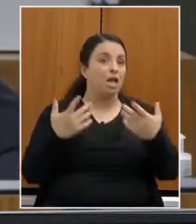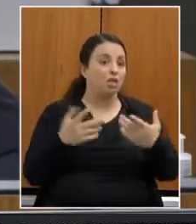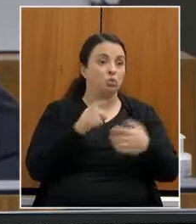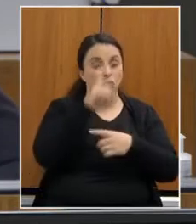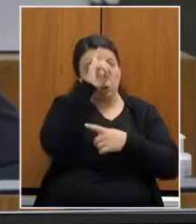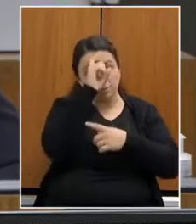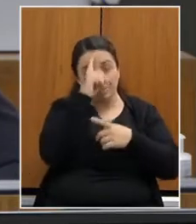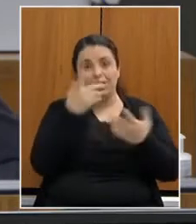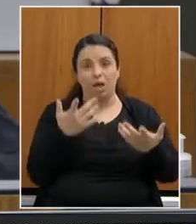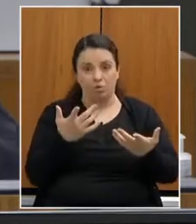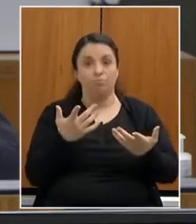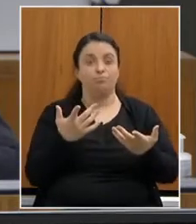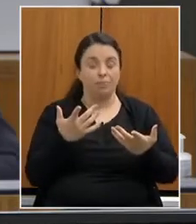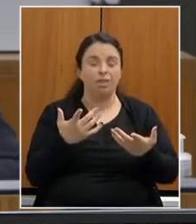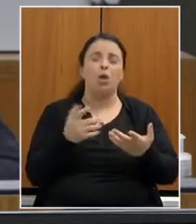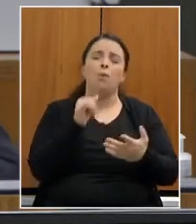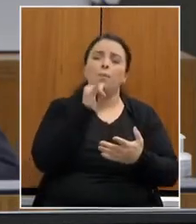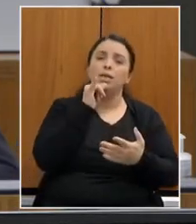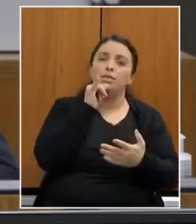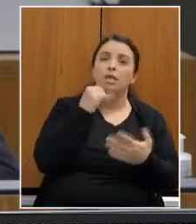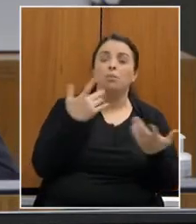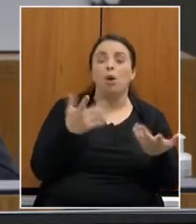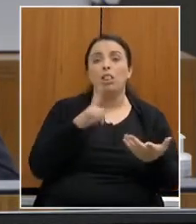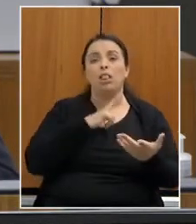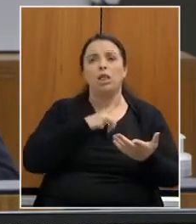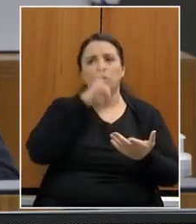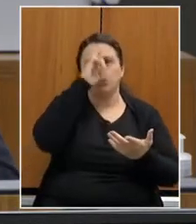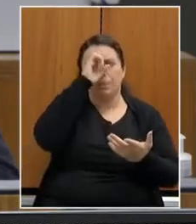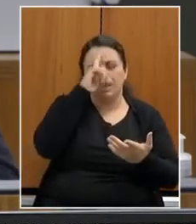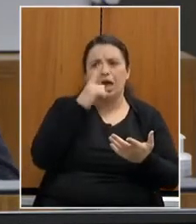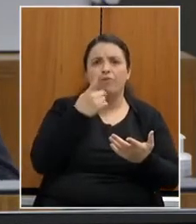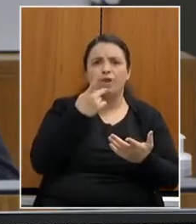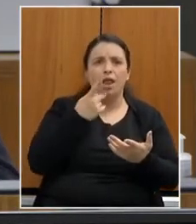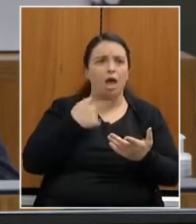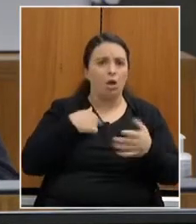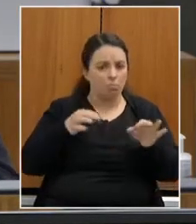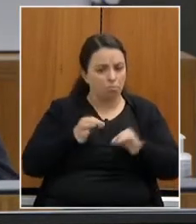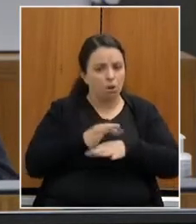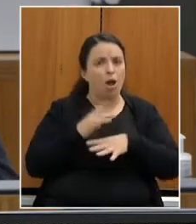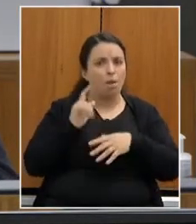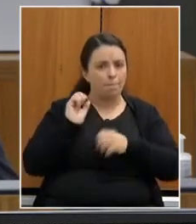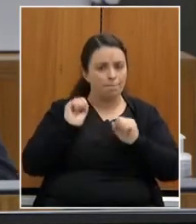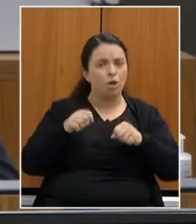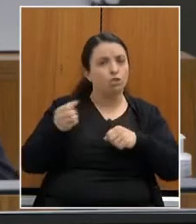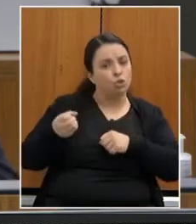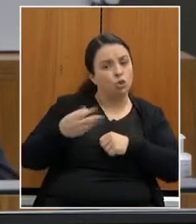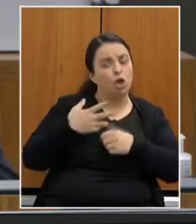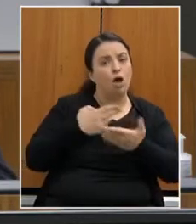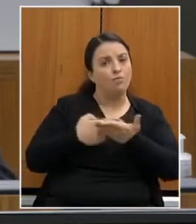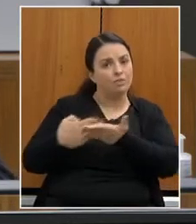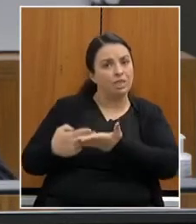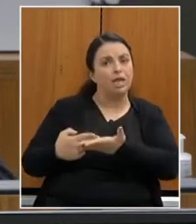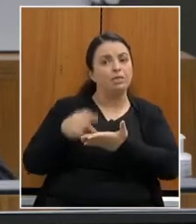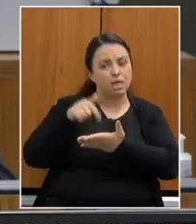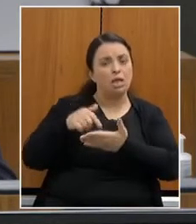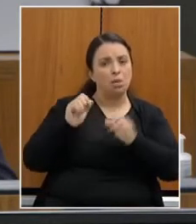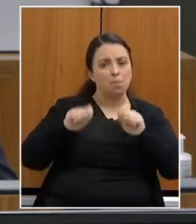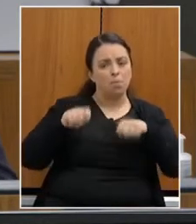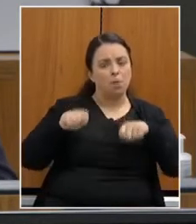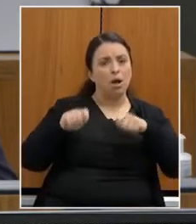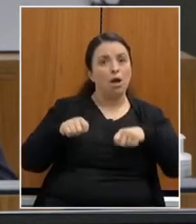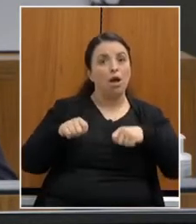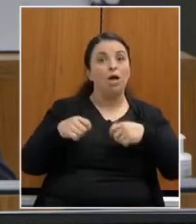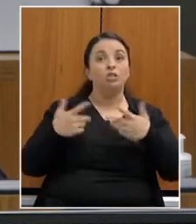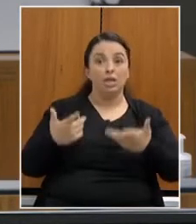hospital que se sinta apta a abrir leitos o governo de minas a